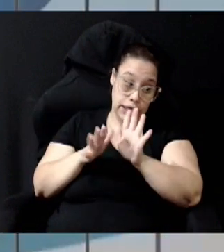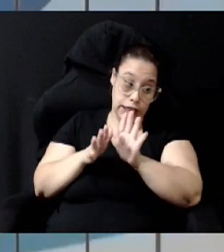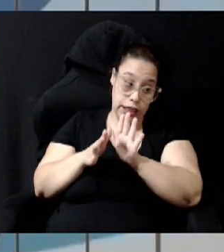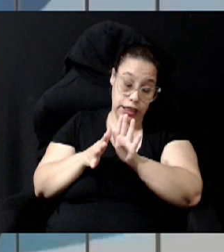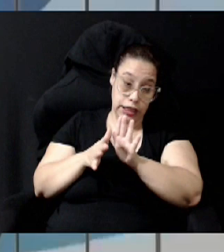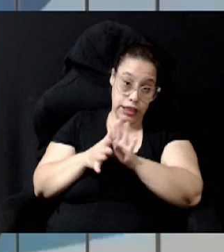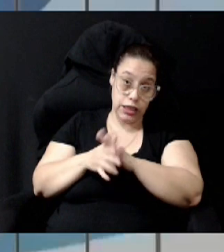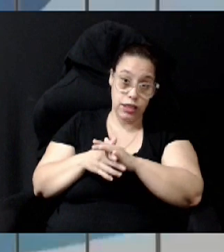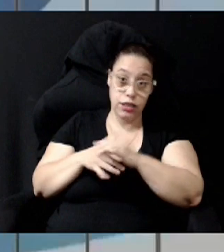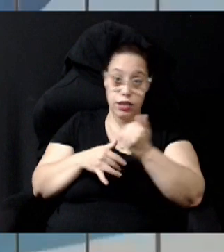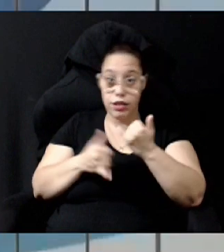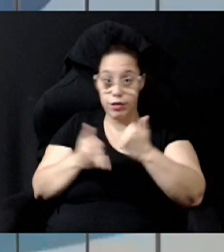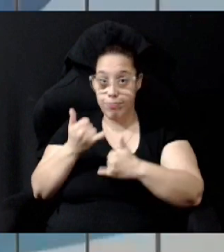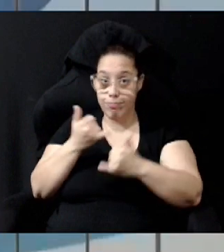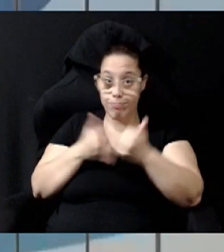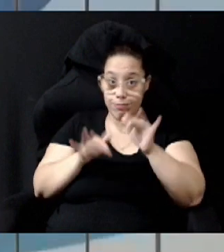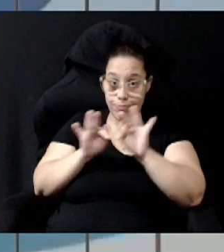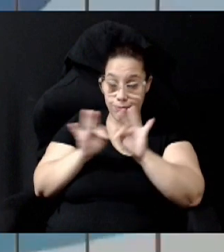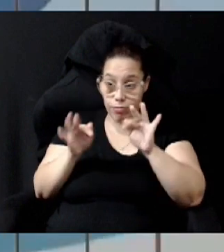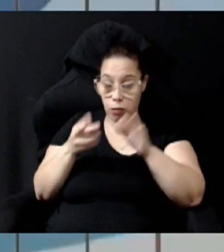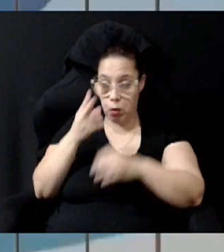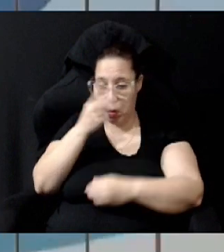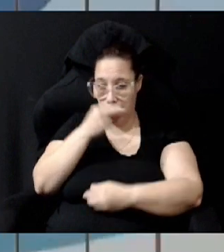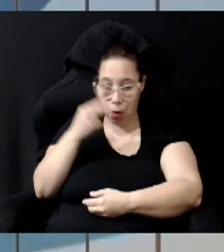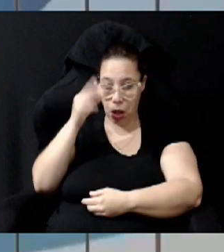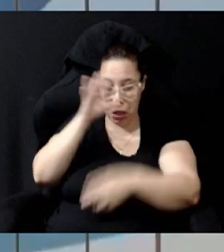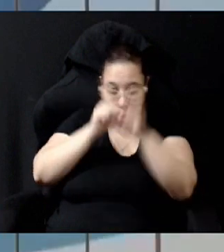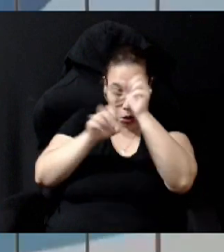essa frasezinha boba que a gente aprende na escola